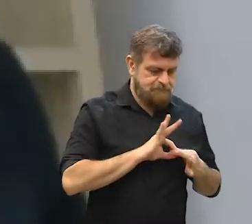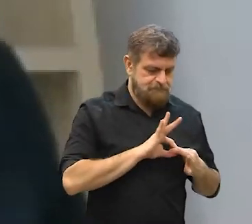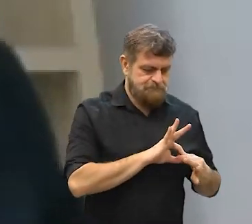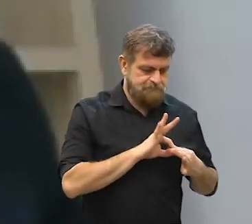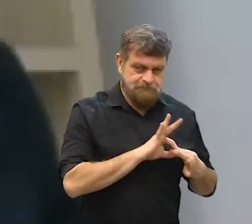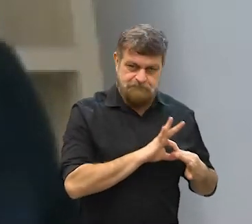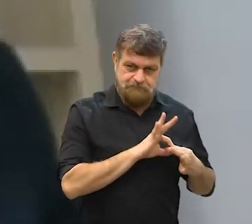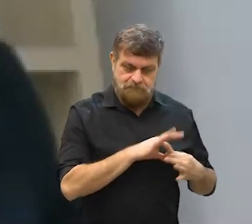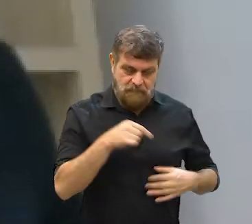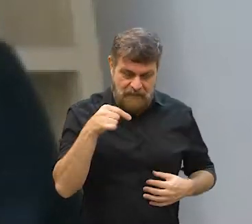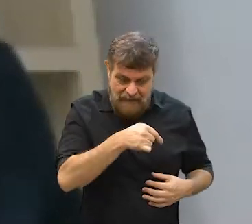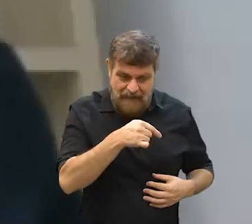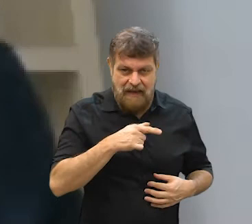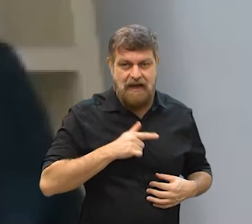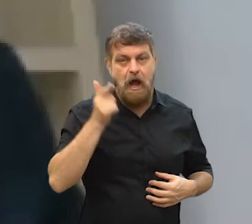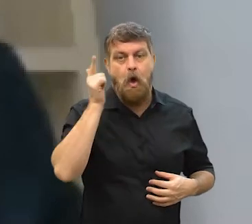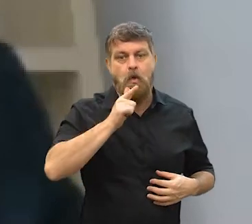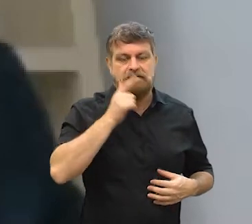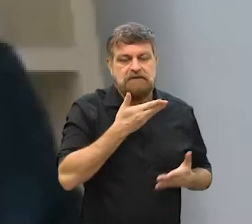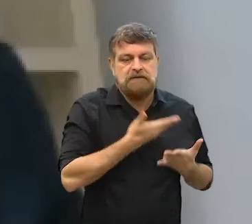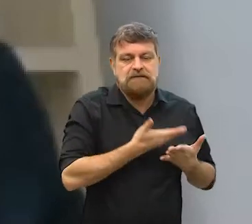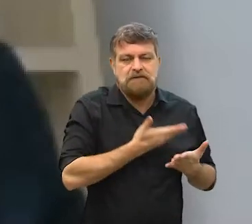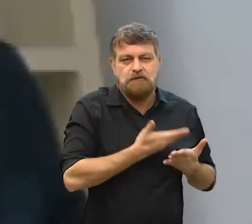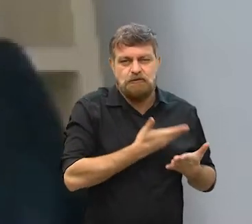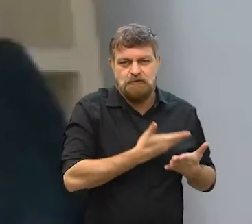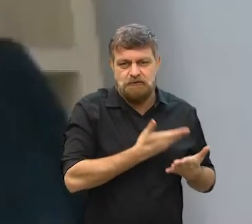né? E aí a gente conseguiu